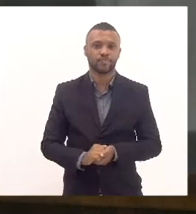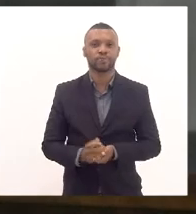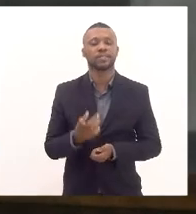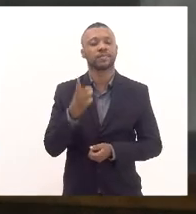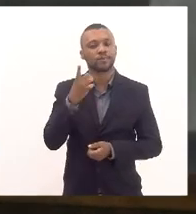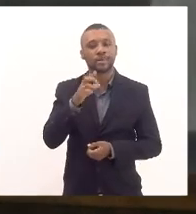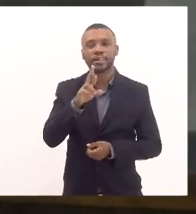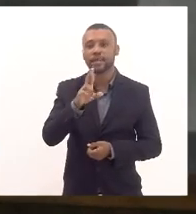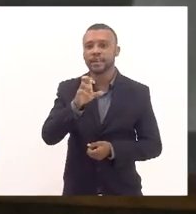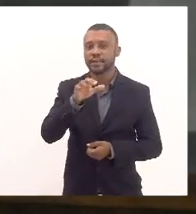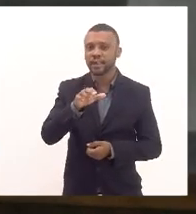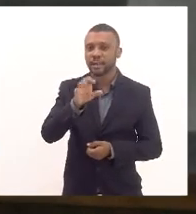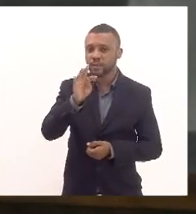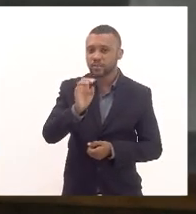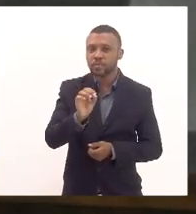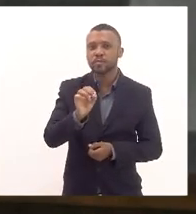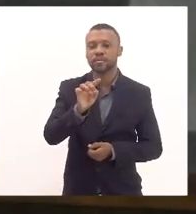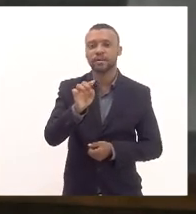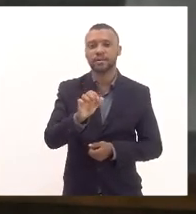Zaca